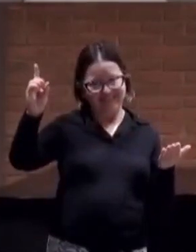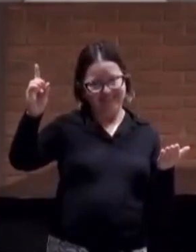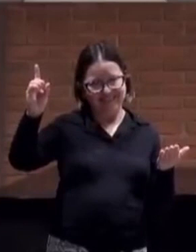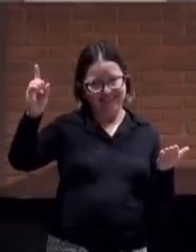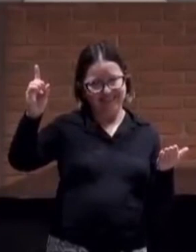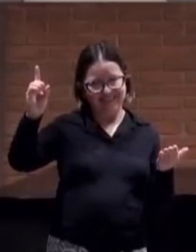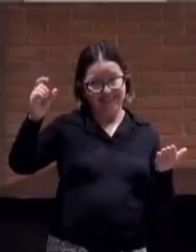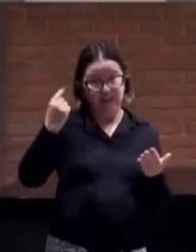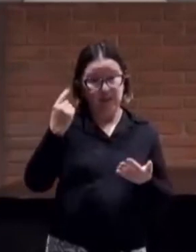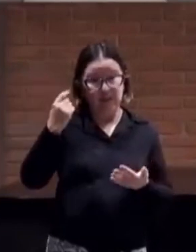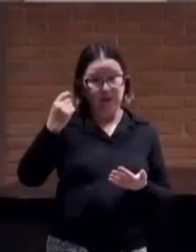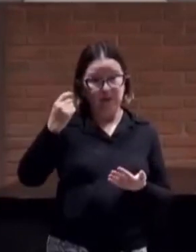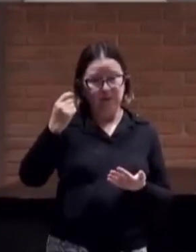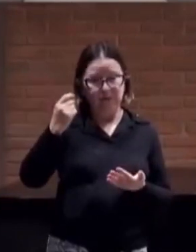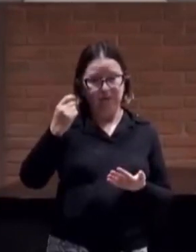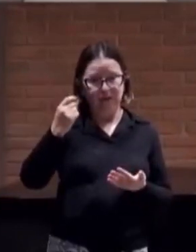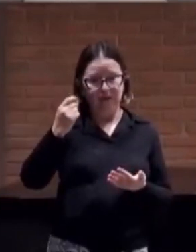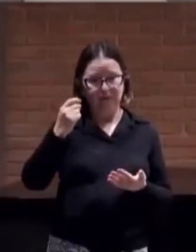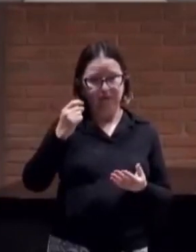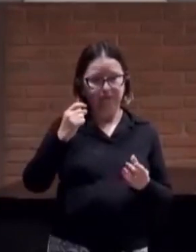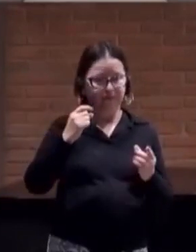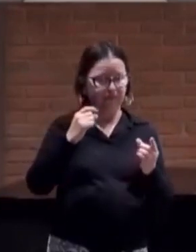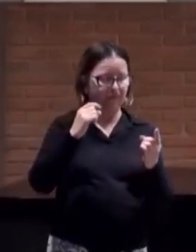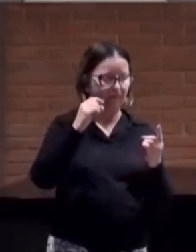e uma lamparina,